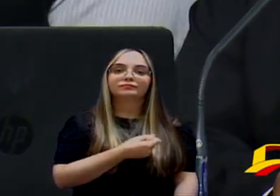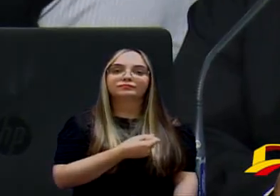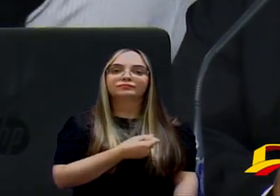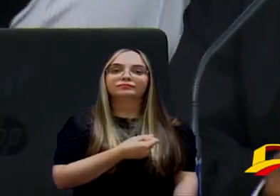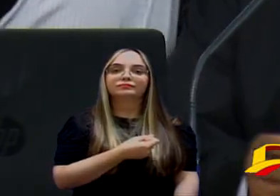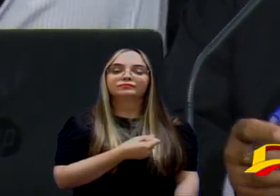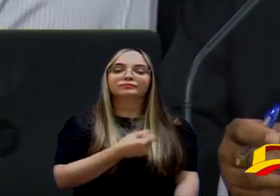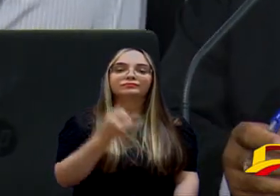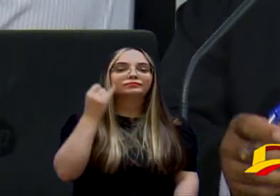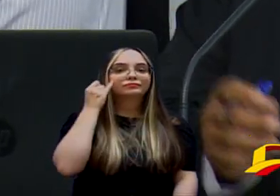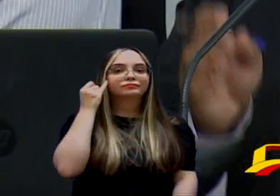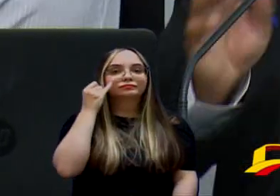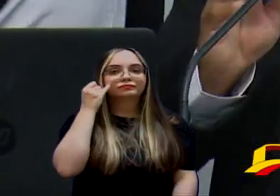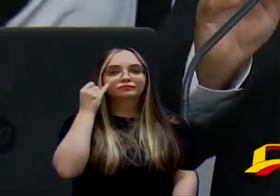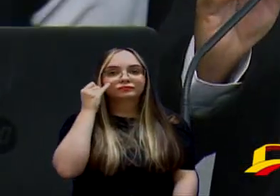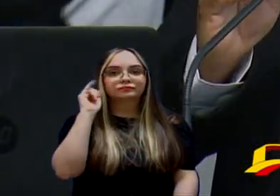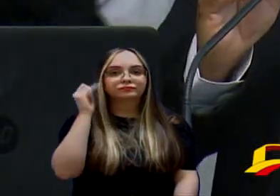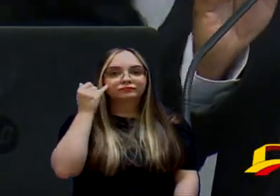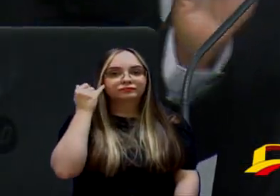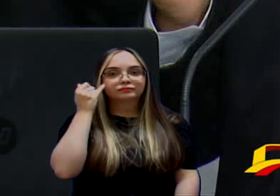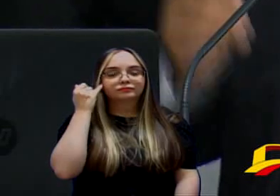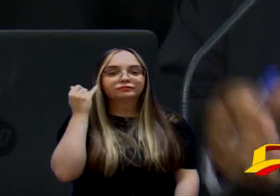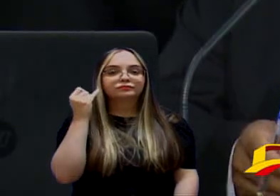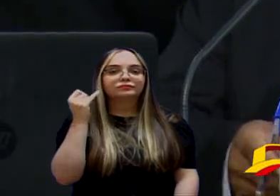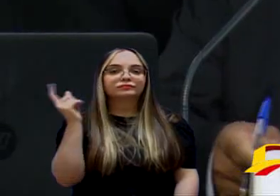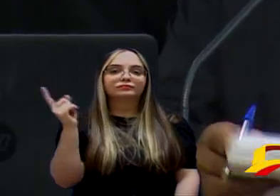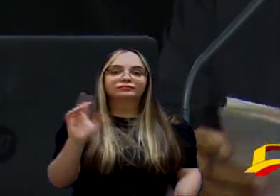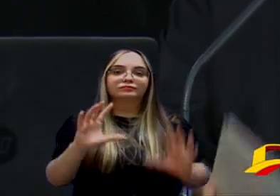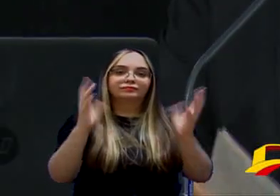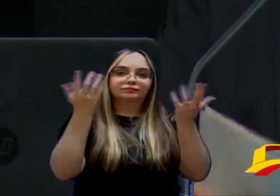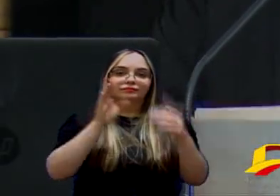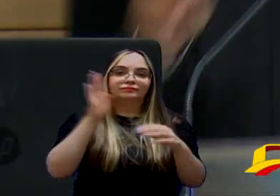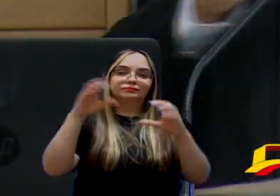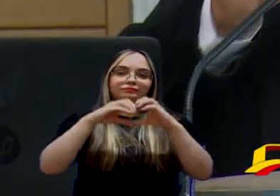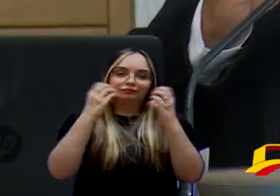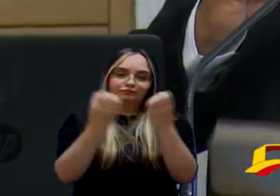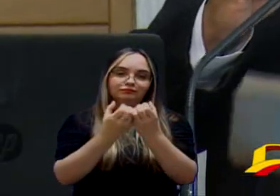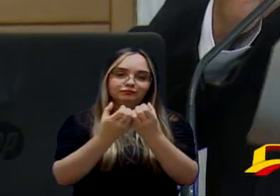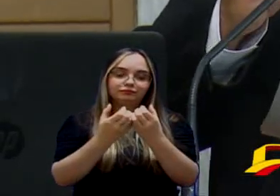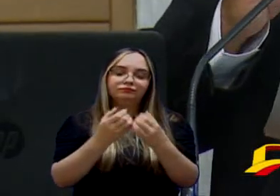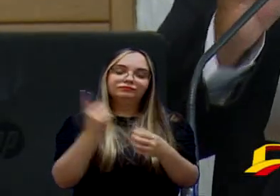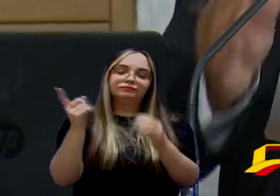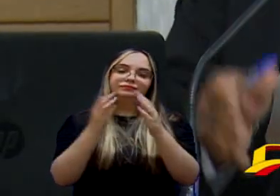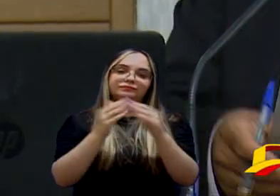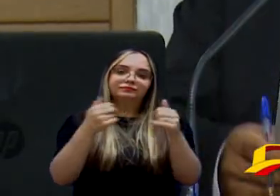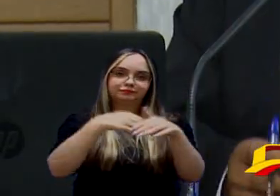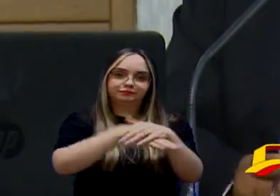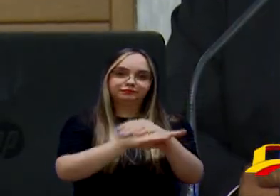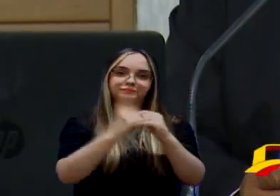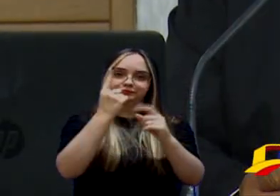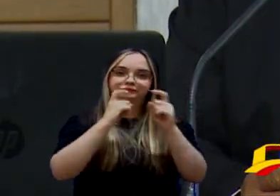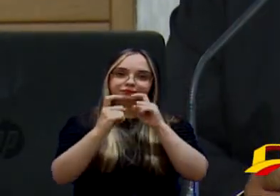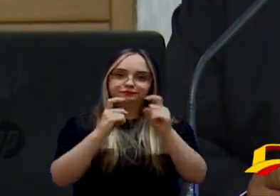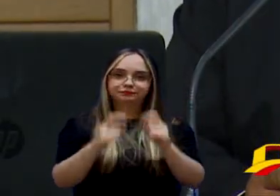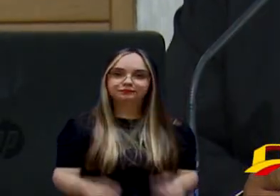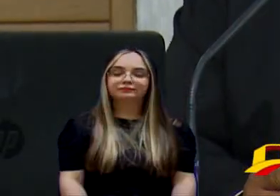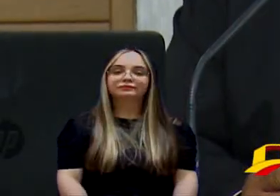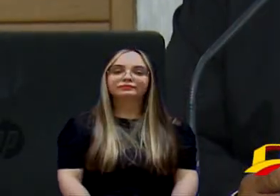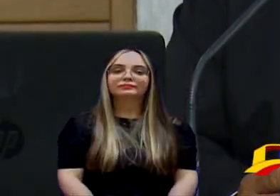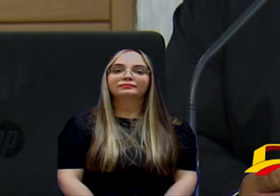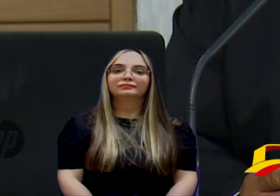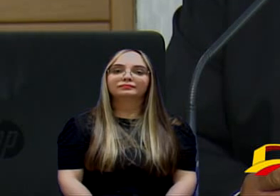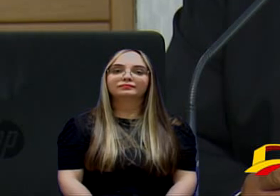o João Donizete ele pediu ele está no evento representando a câmara ele pediu a retirada por uma sessão